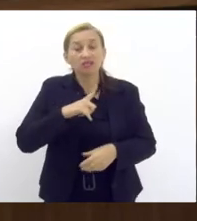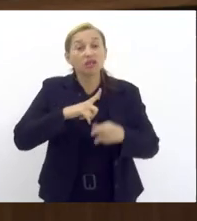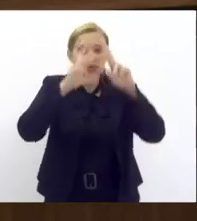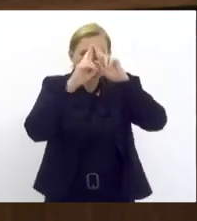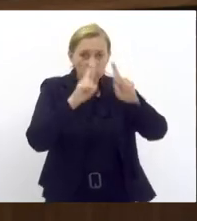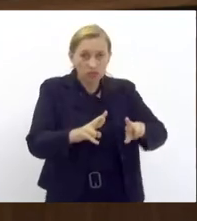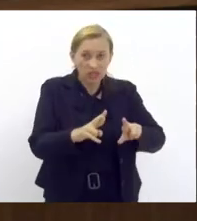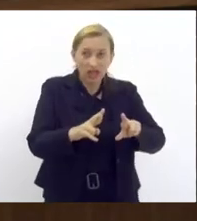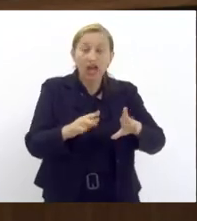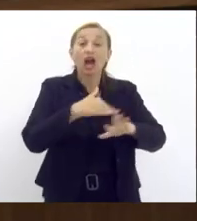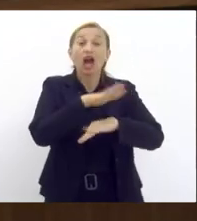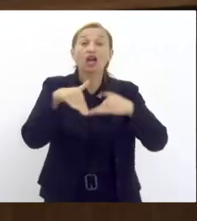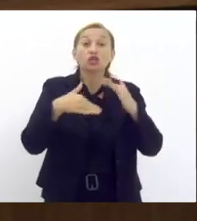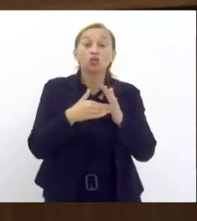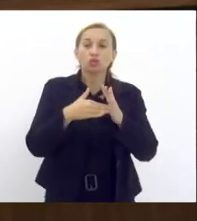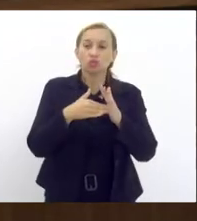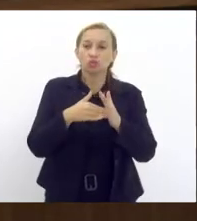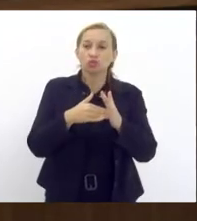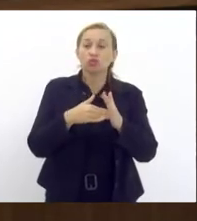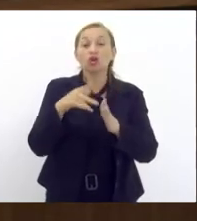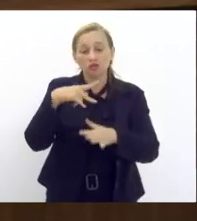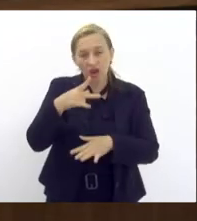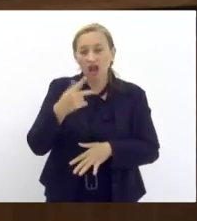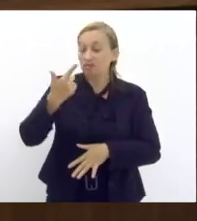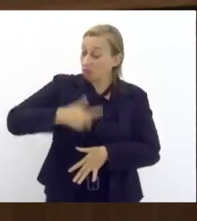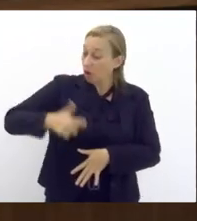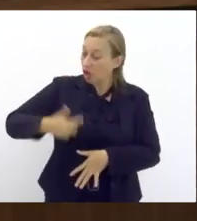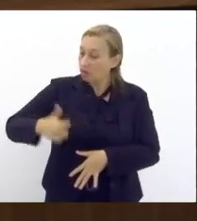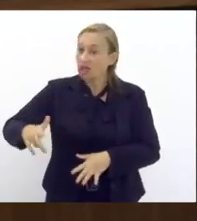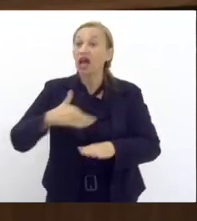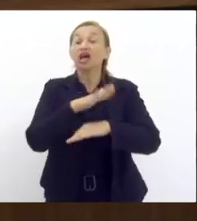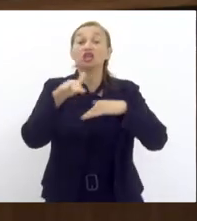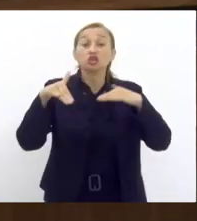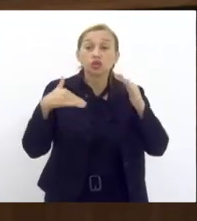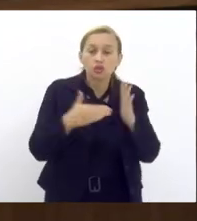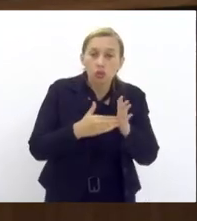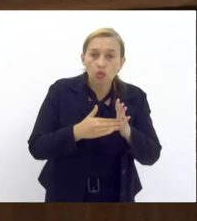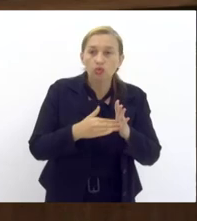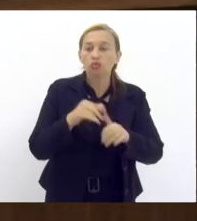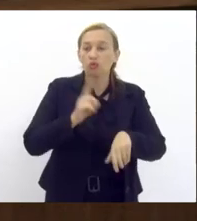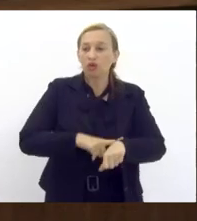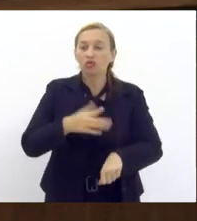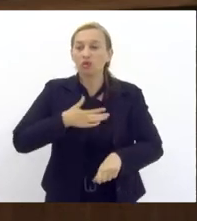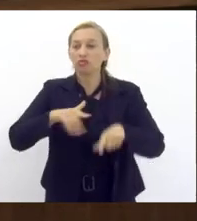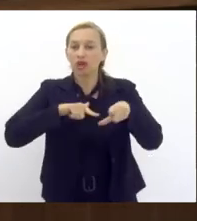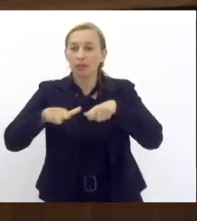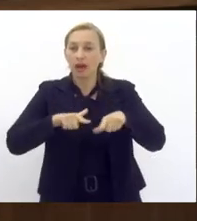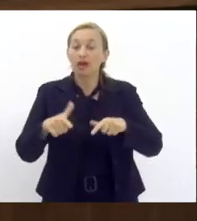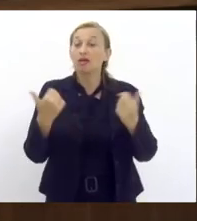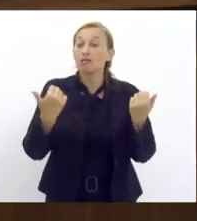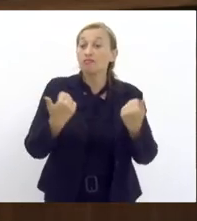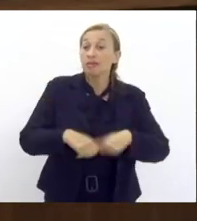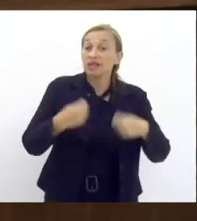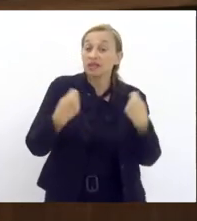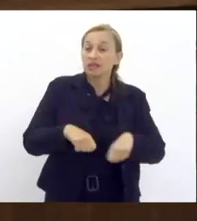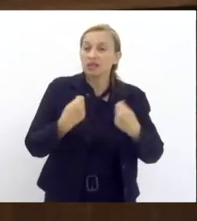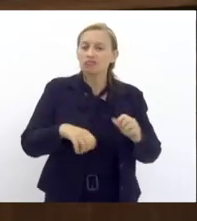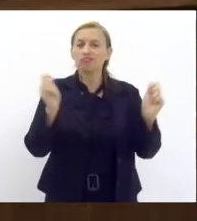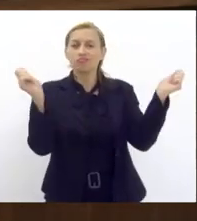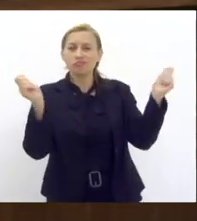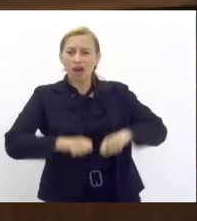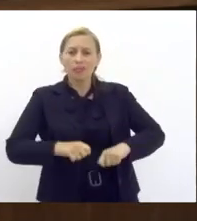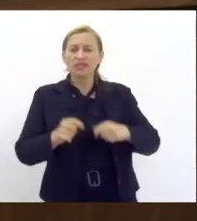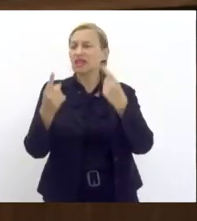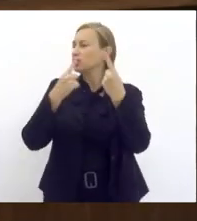respeitar absolutamente todos aqueles. Eu disse isso e vou repetir a todo instante no meu mandato. Nós precisamos ter uma capacidade